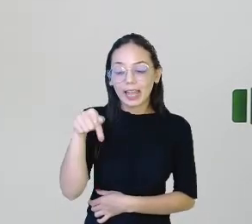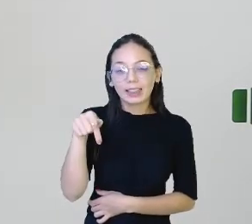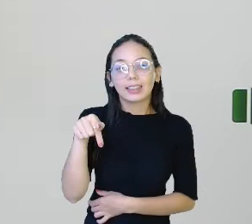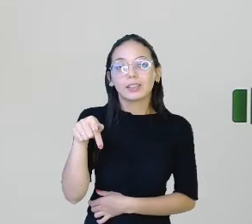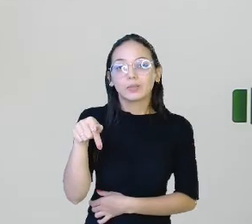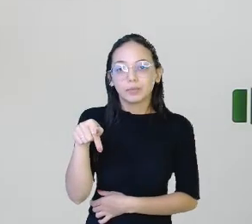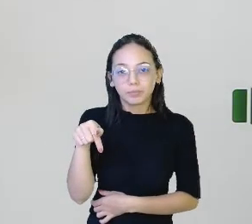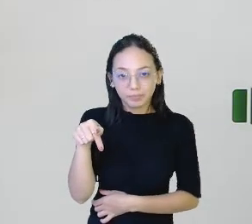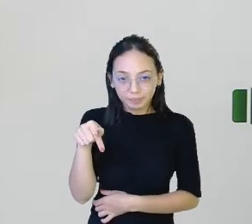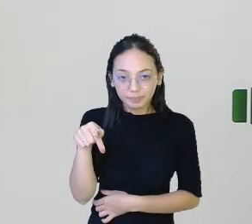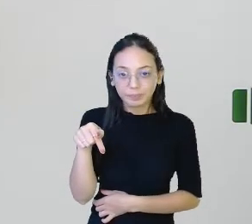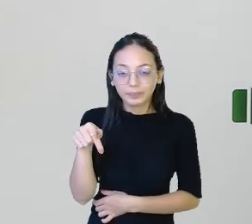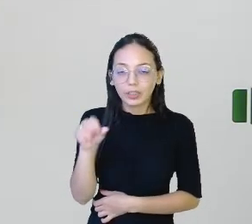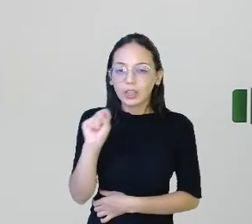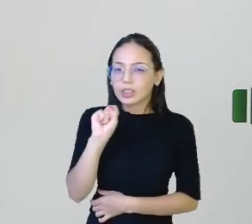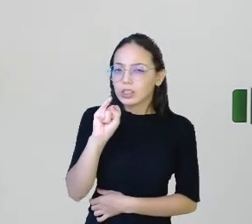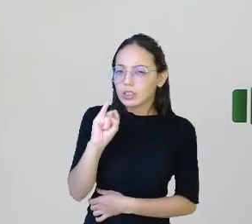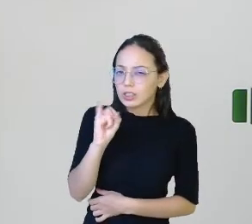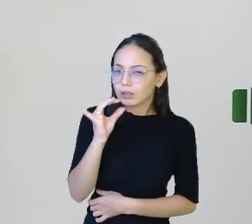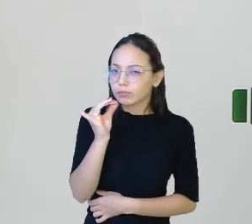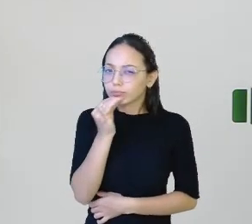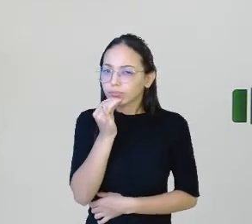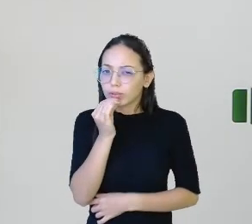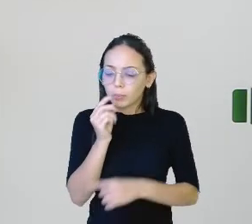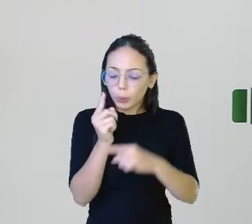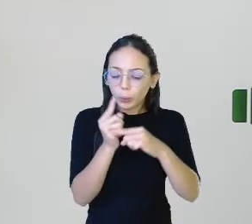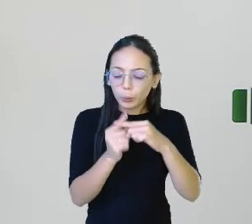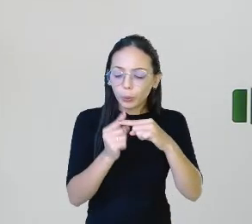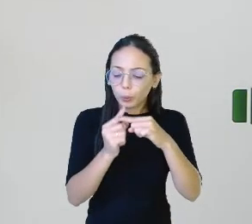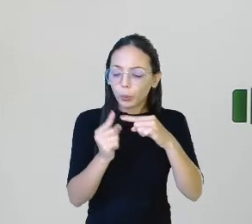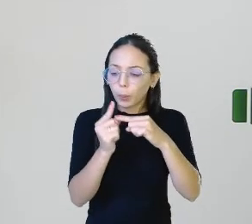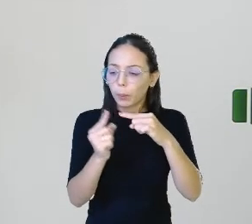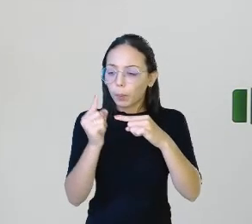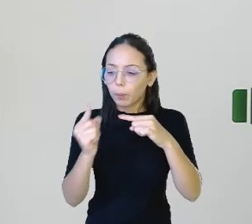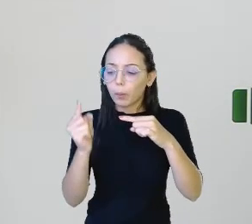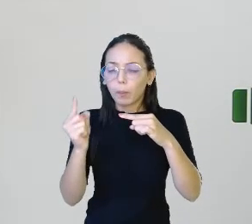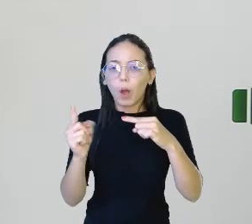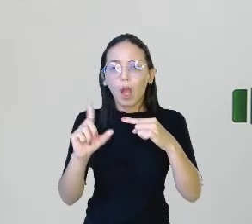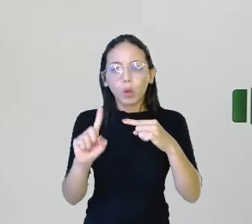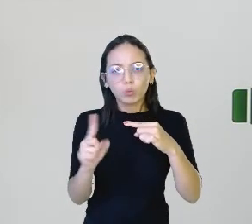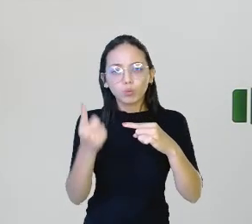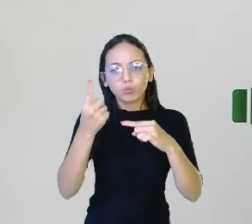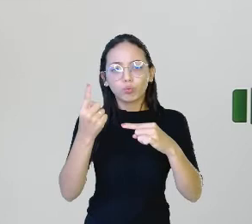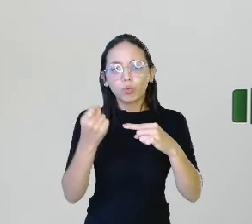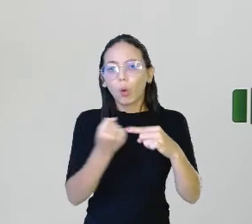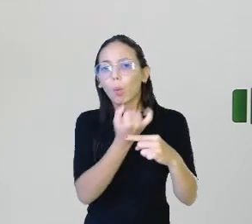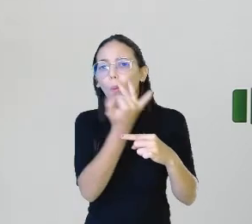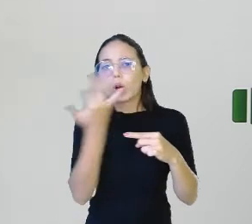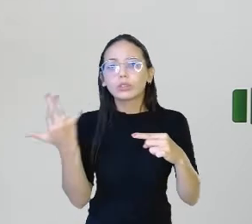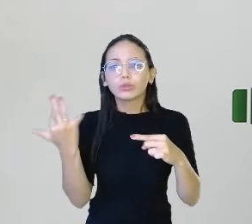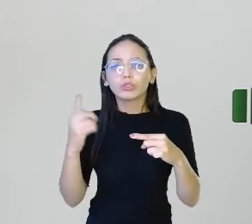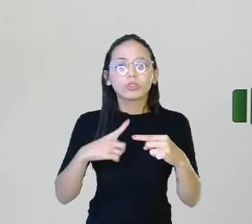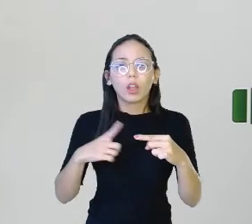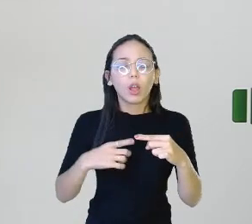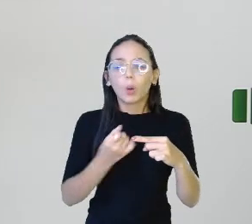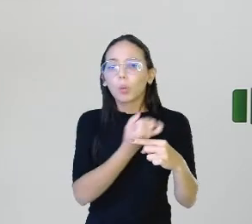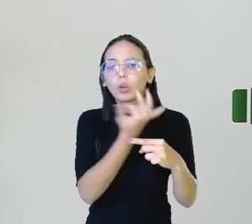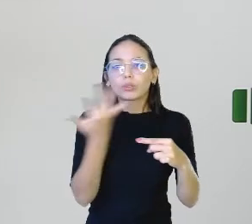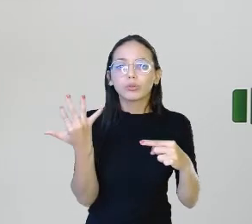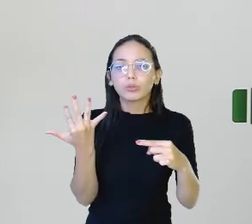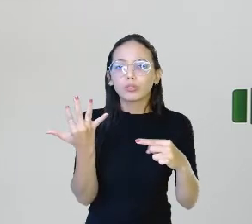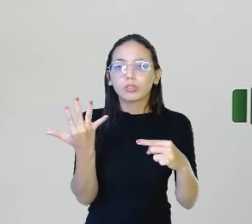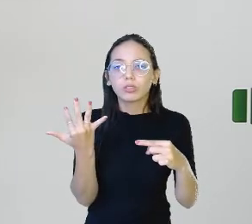7 tracinhos. Se cada milímetro vale 1, quantos milímetros eu vou ter aí depois do